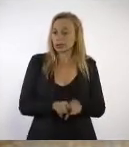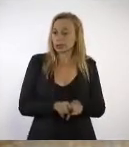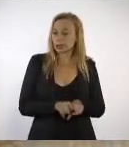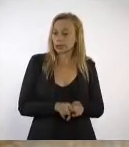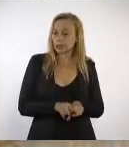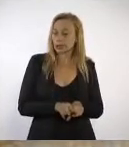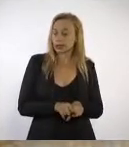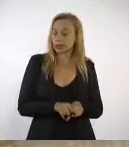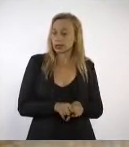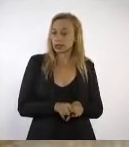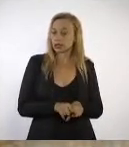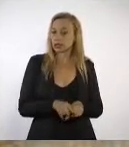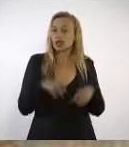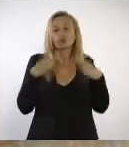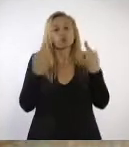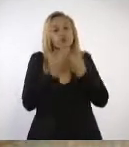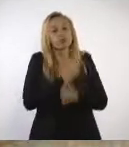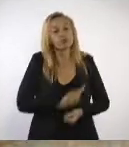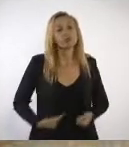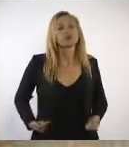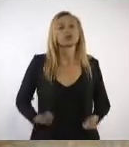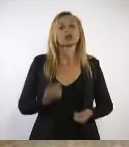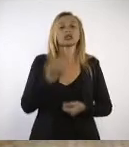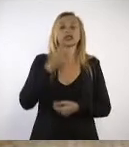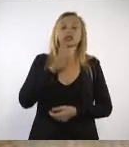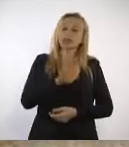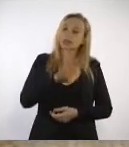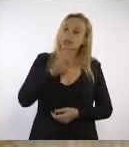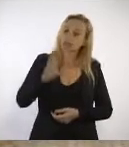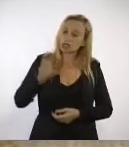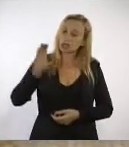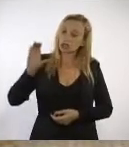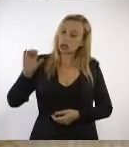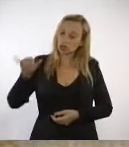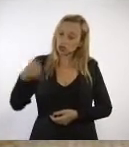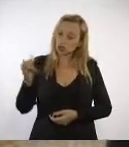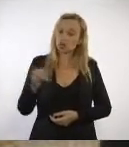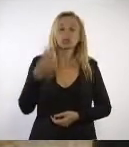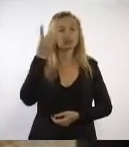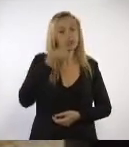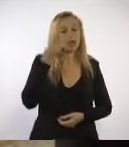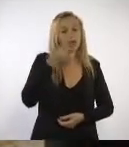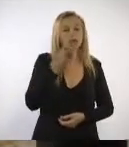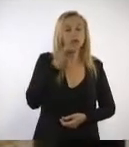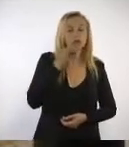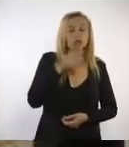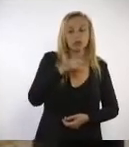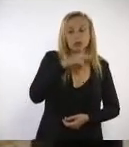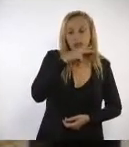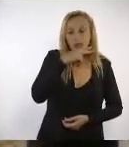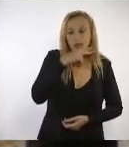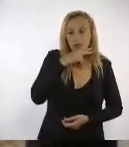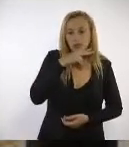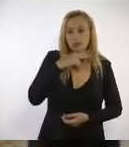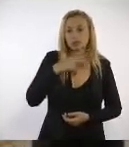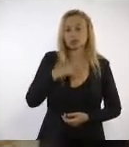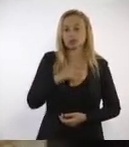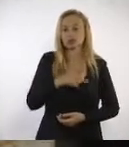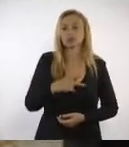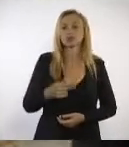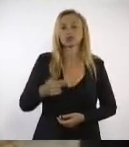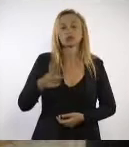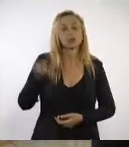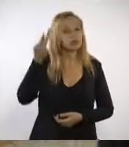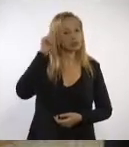em vista a audiência pública da CCJ, que o deputado Jorge Felipe Neto presidiu na